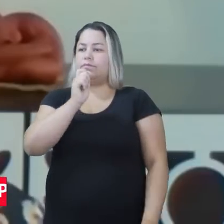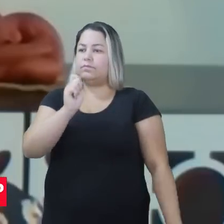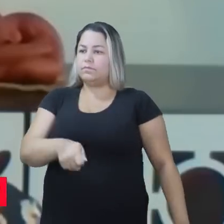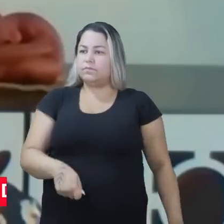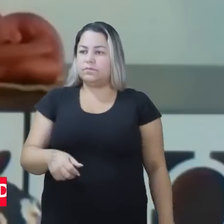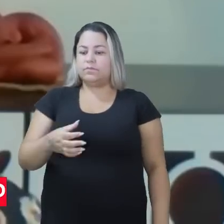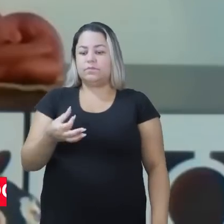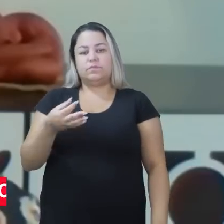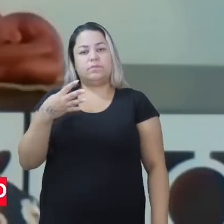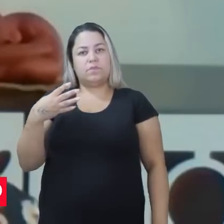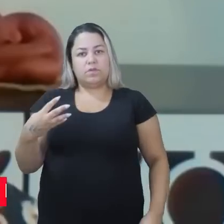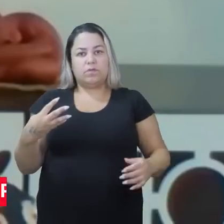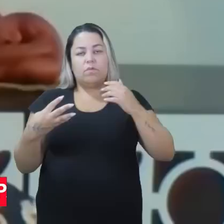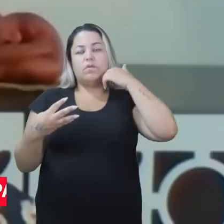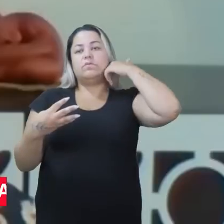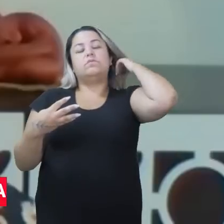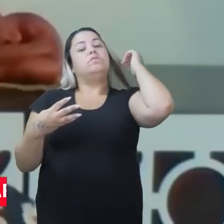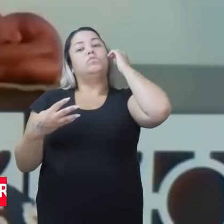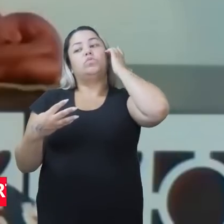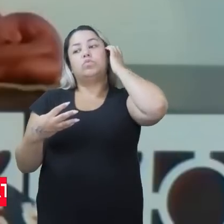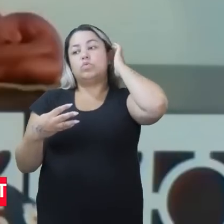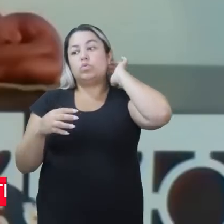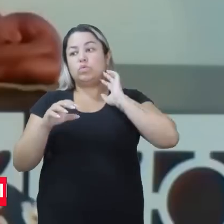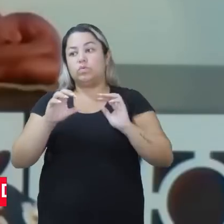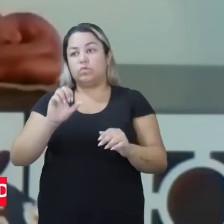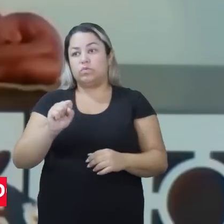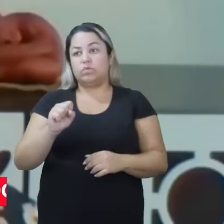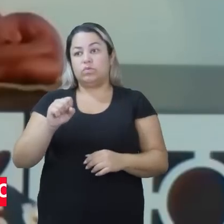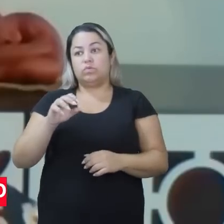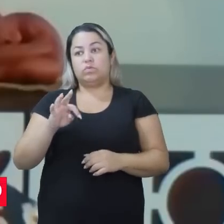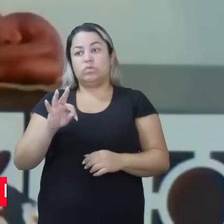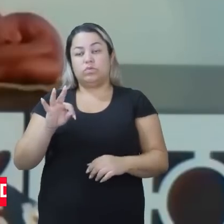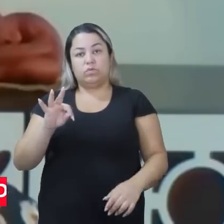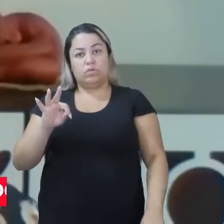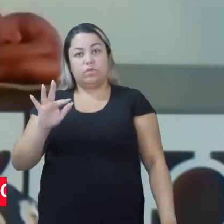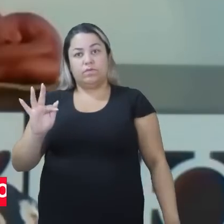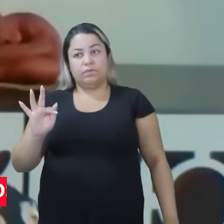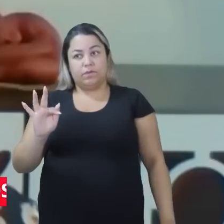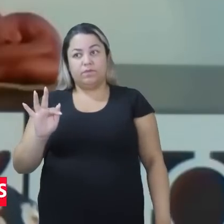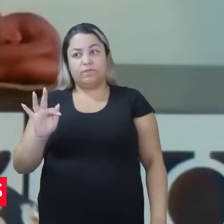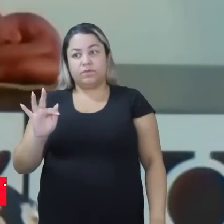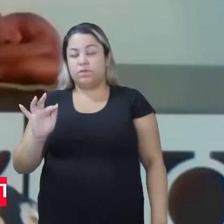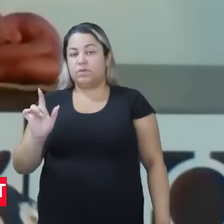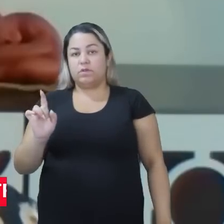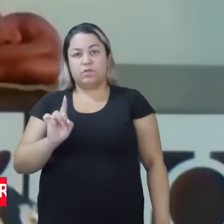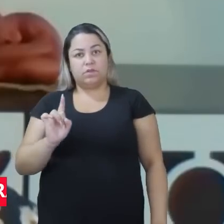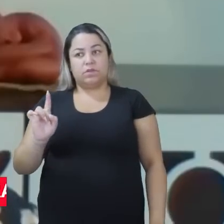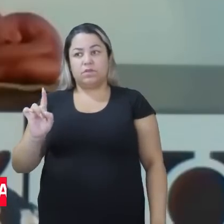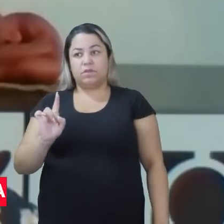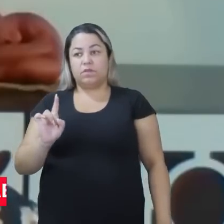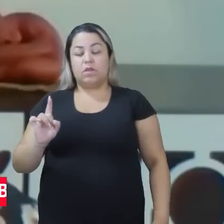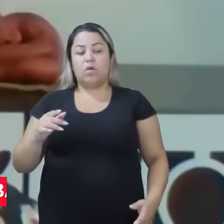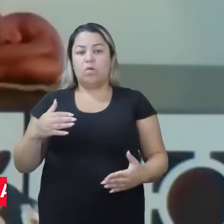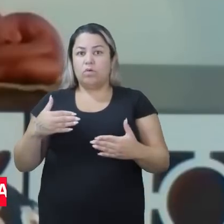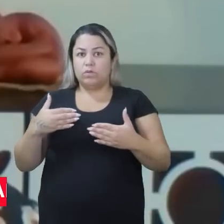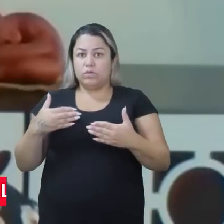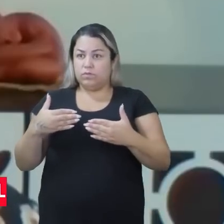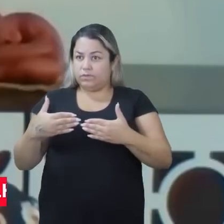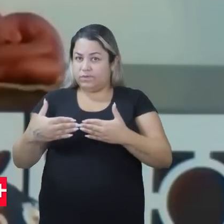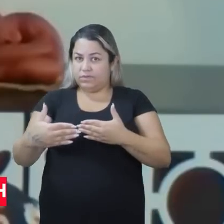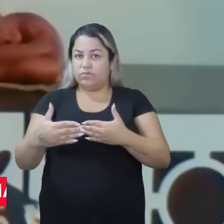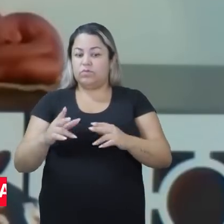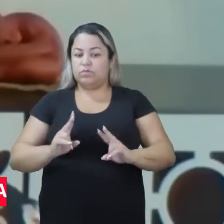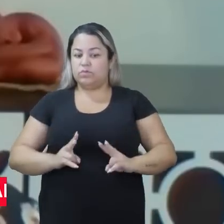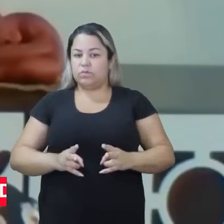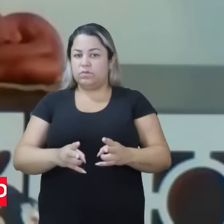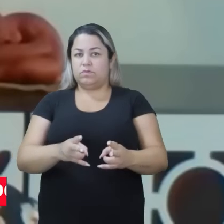por decisão do Supremo Tribunal Federal, nós não levamos adiante